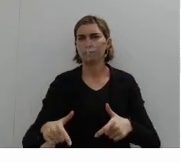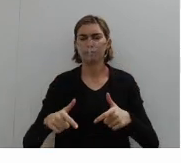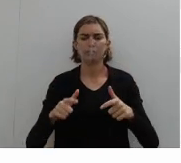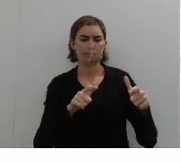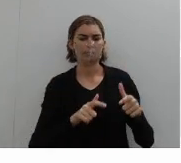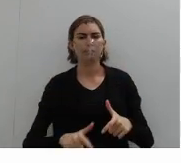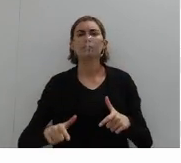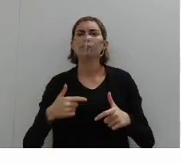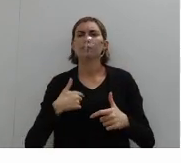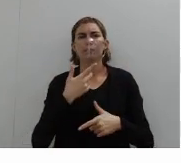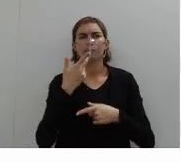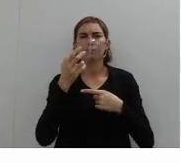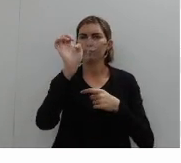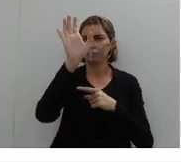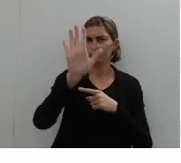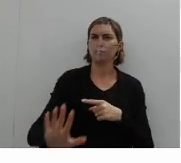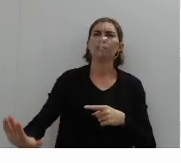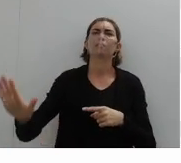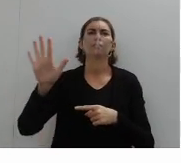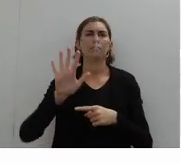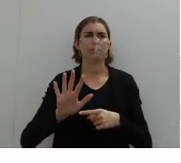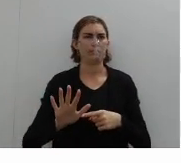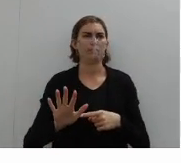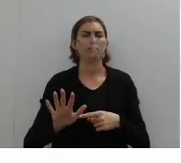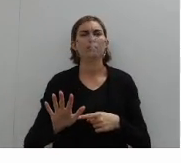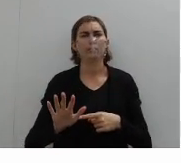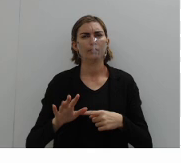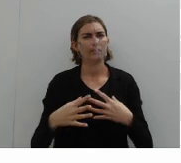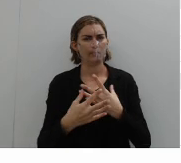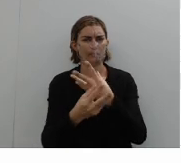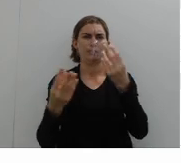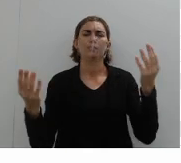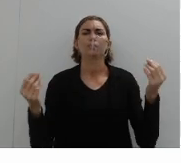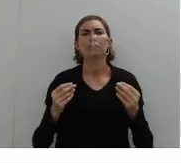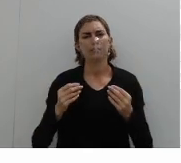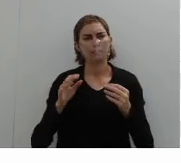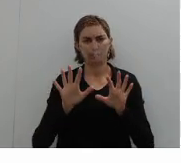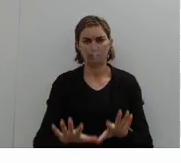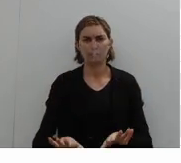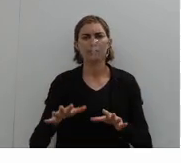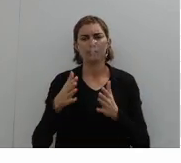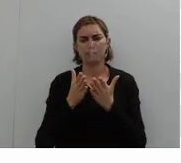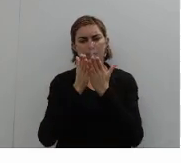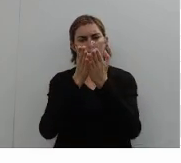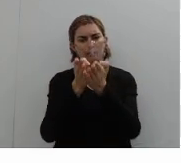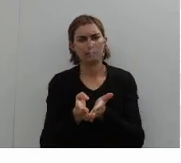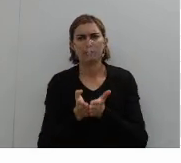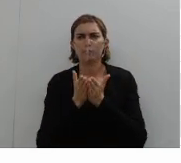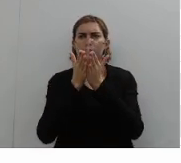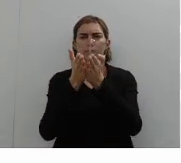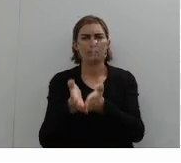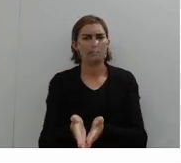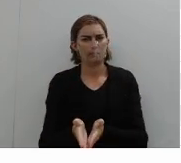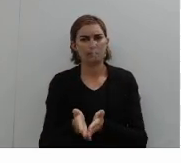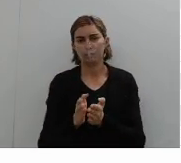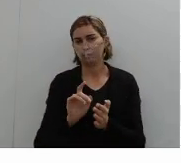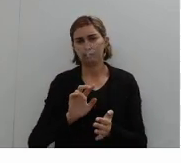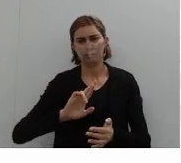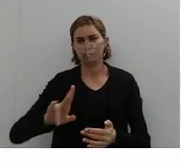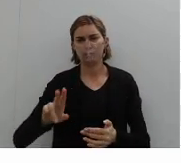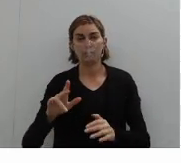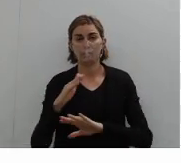vocês que os europeus, muitos dos que estavam naquelas embarcações, eles não